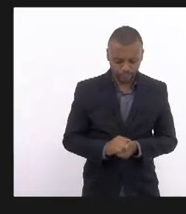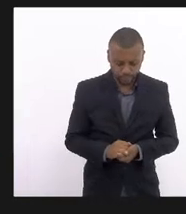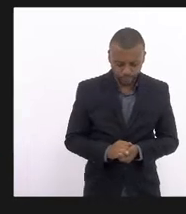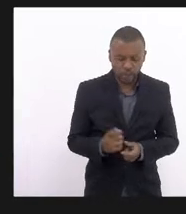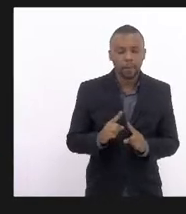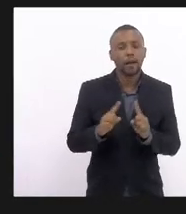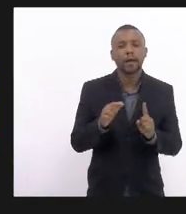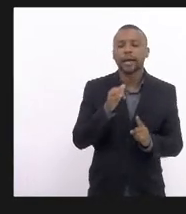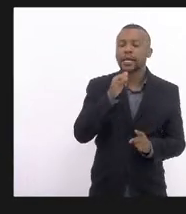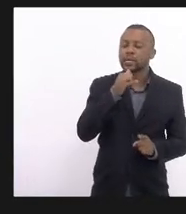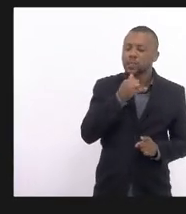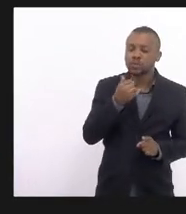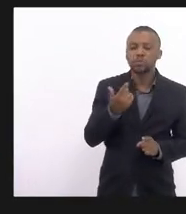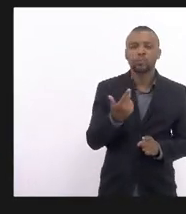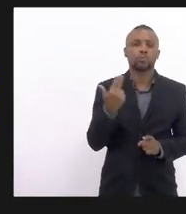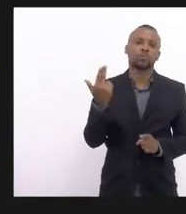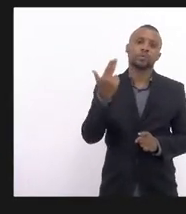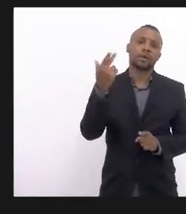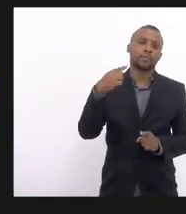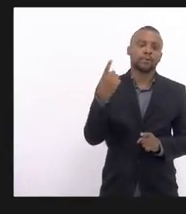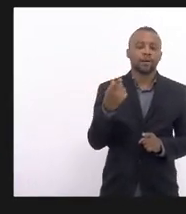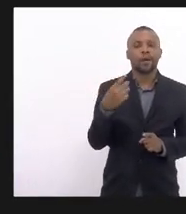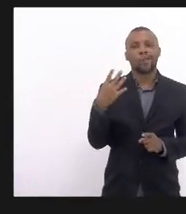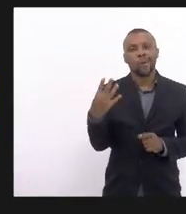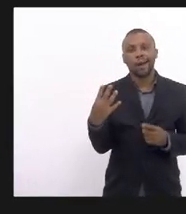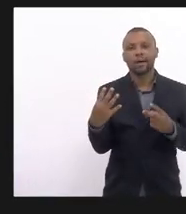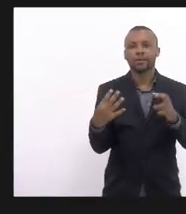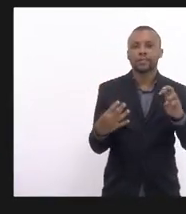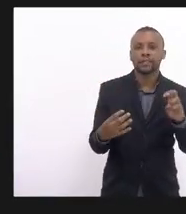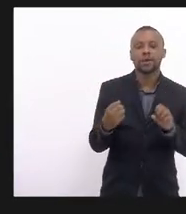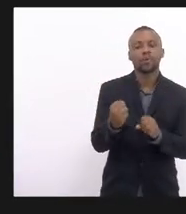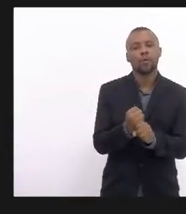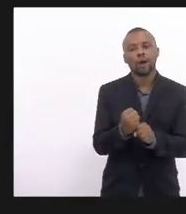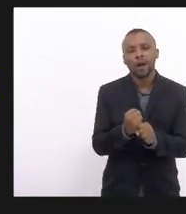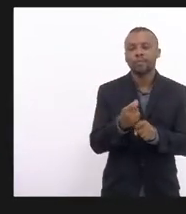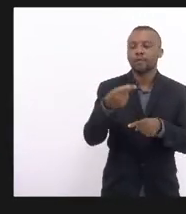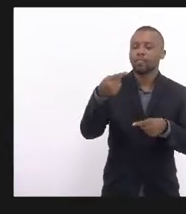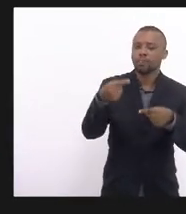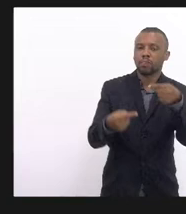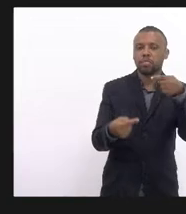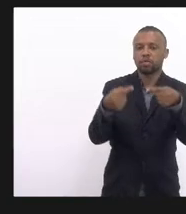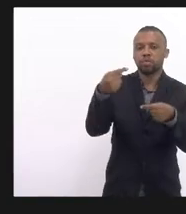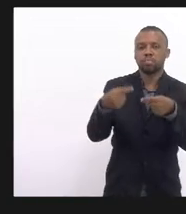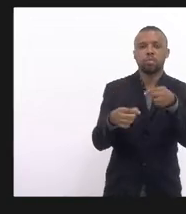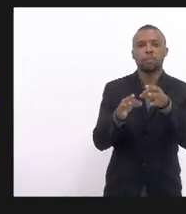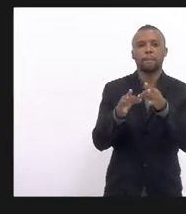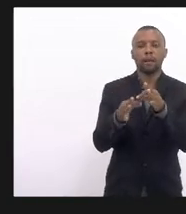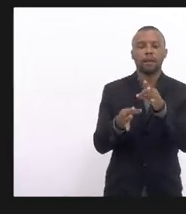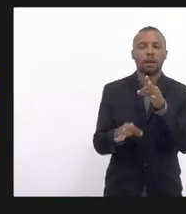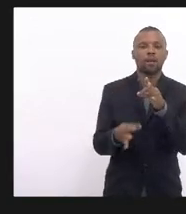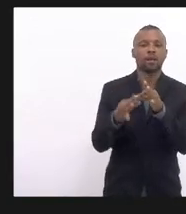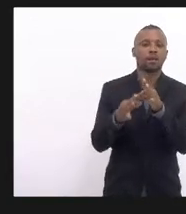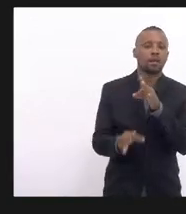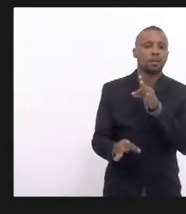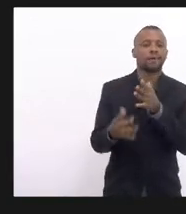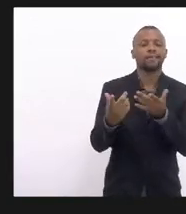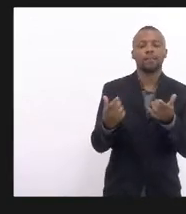como ficar mais 4 ou 5 anos numa discussão que não vai levar a nada e vai cada vez mais dilapidar o patrimônio, que